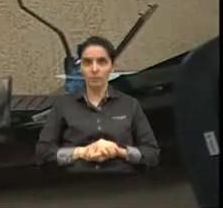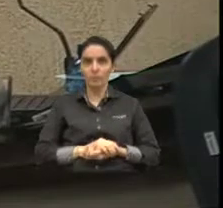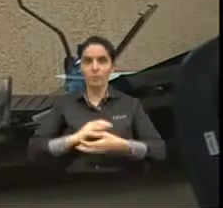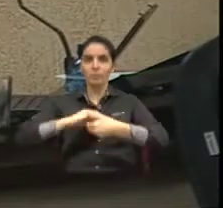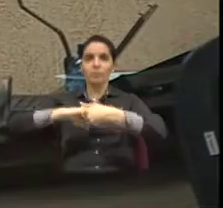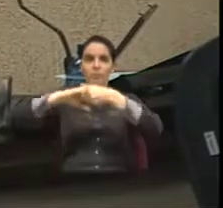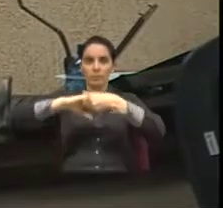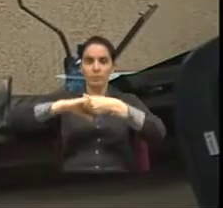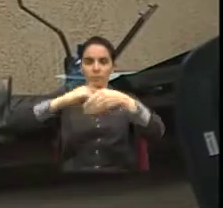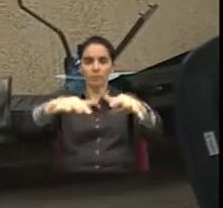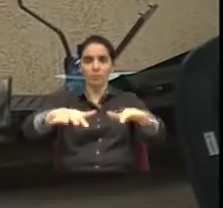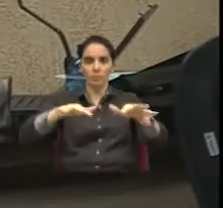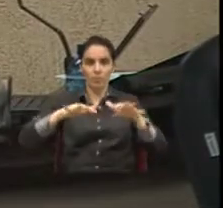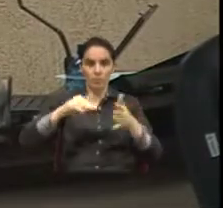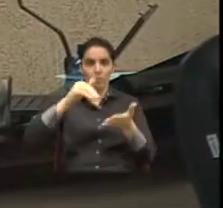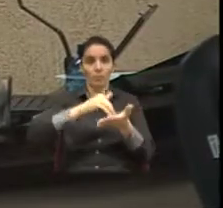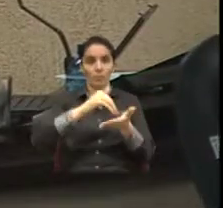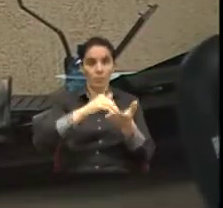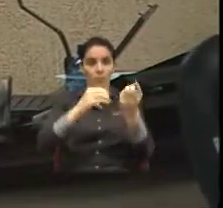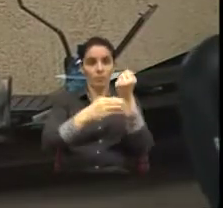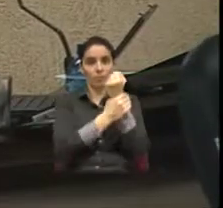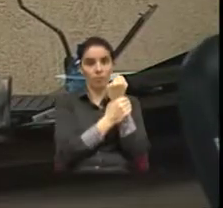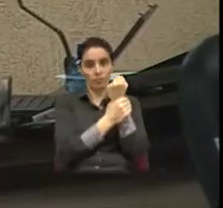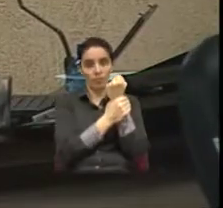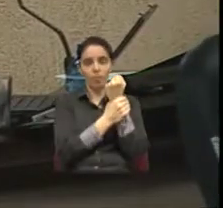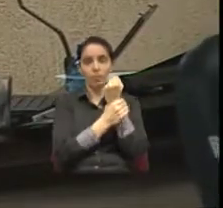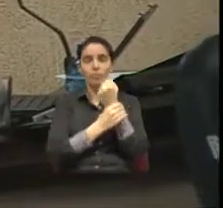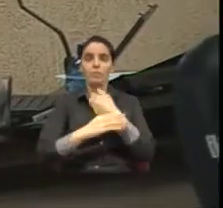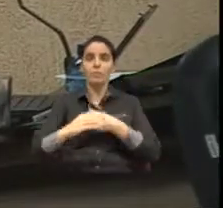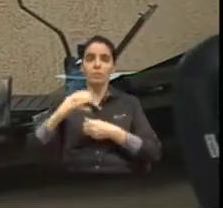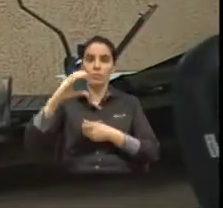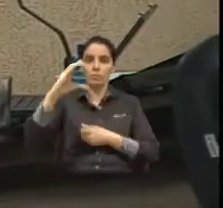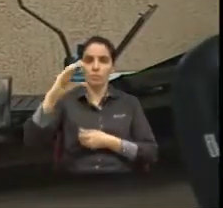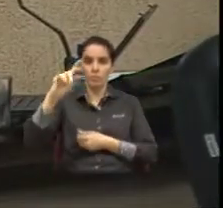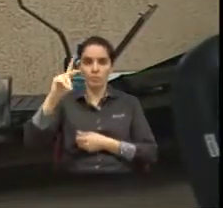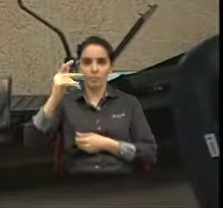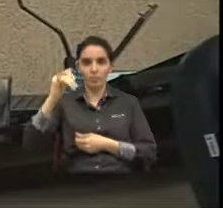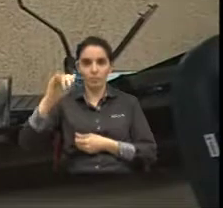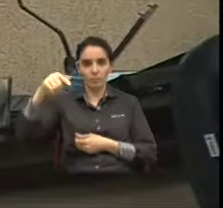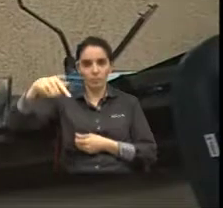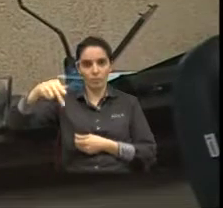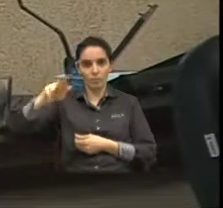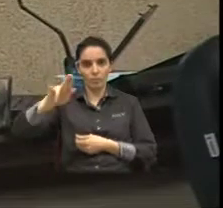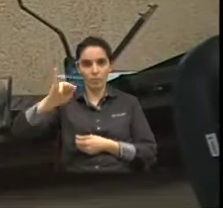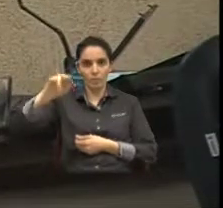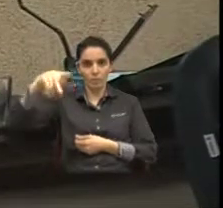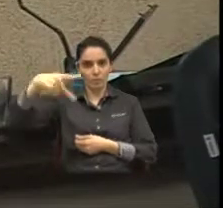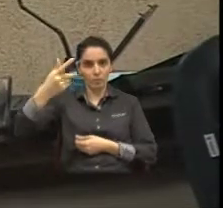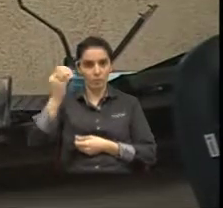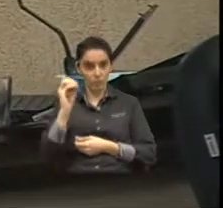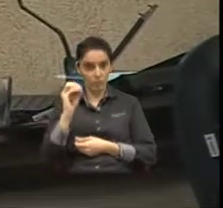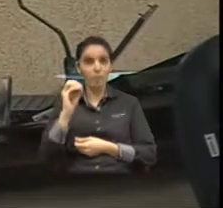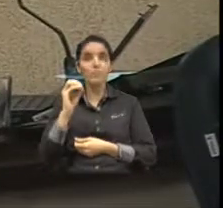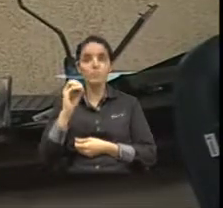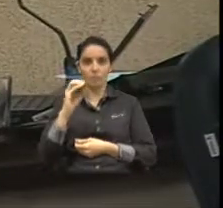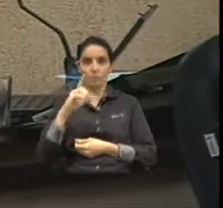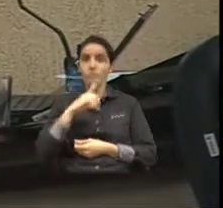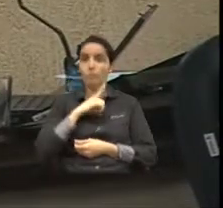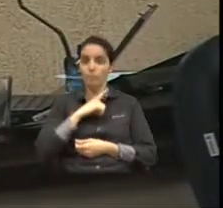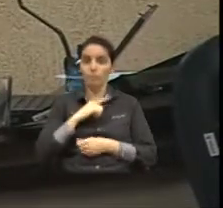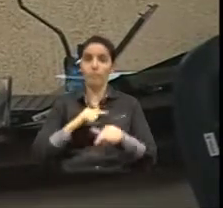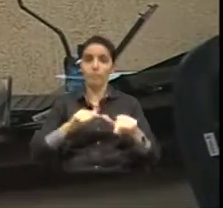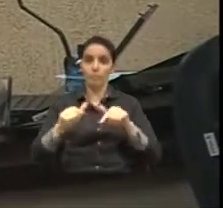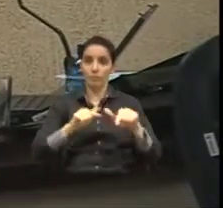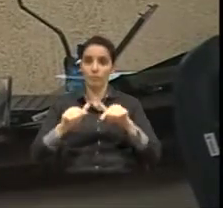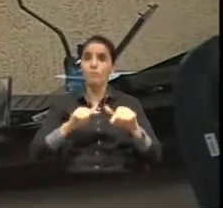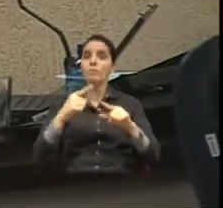nosso secretário de Segurança Pública aqui presente, Cabo Chiquinho, que vai ter muito trabalho depois desta lei aprovada,